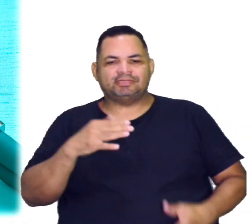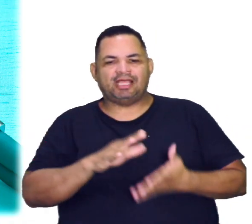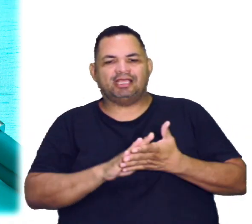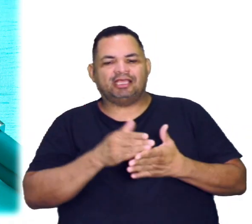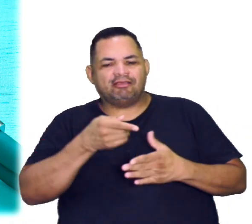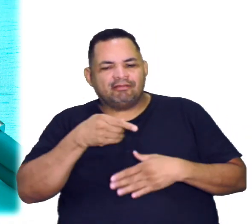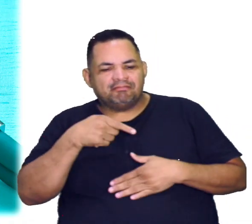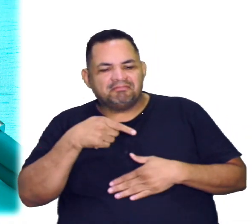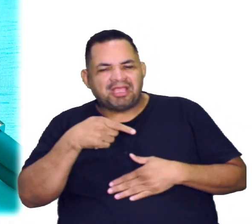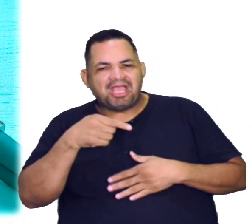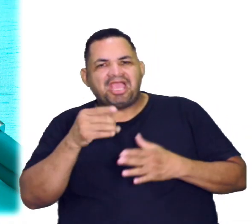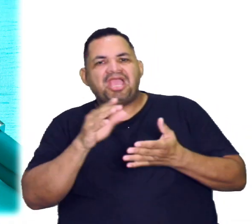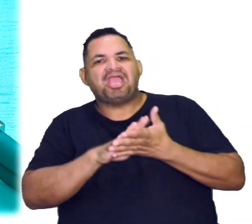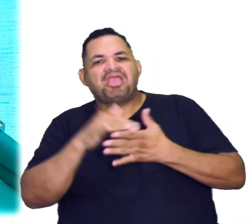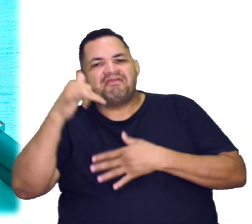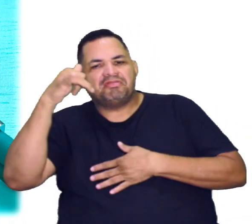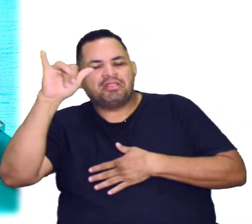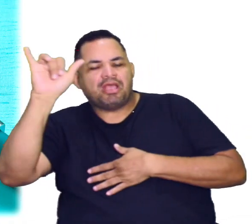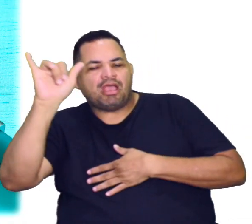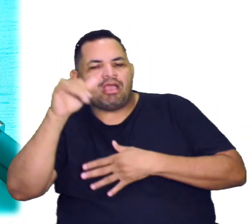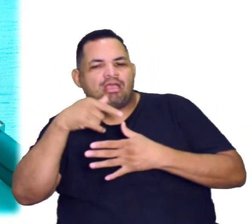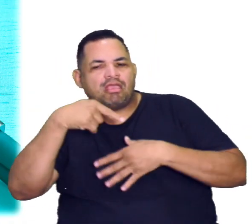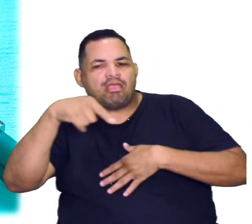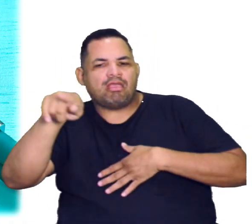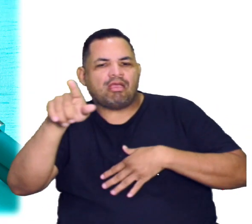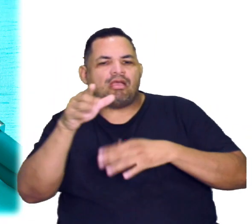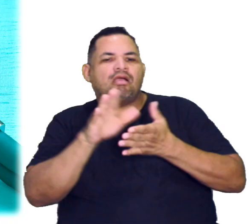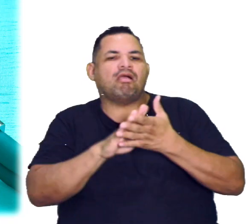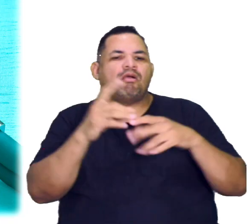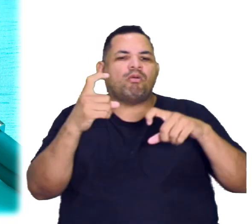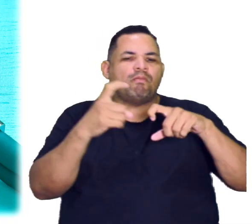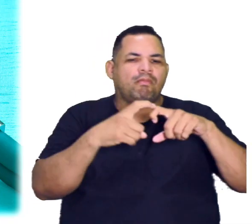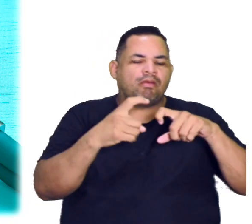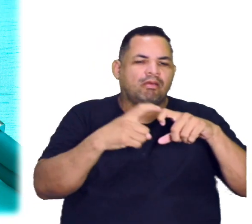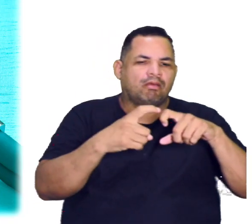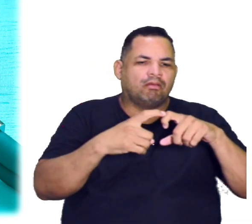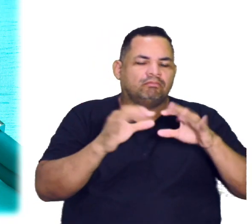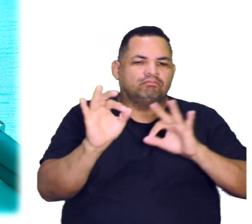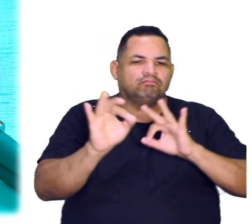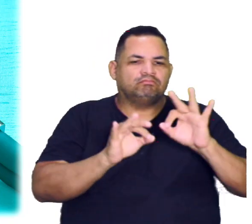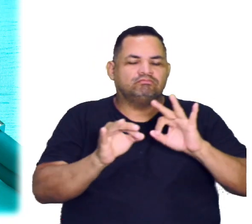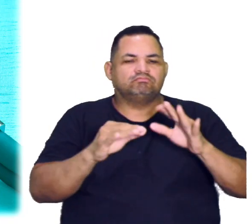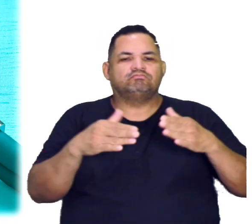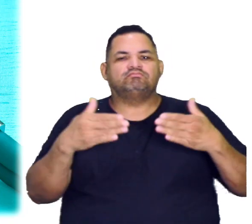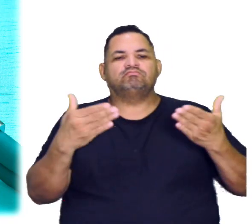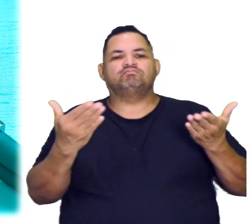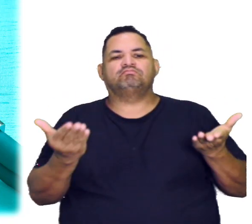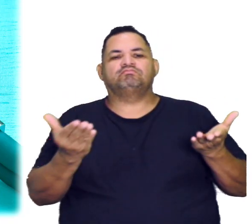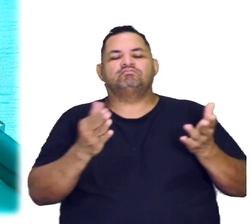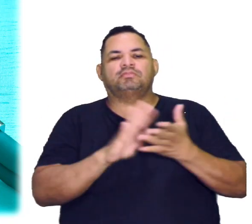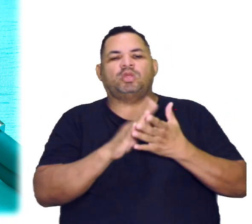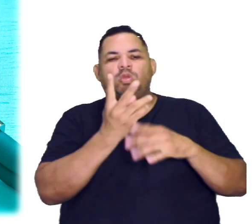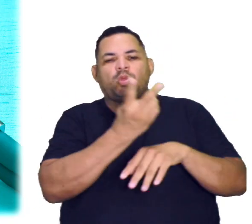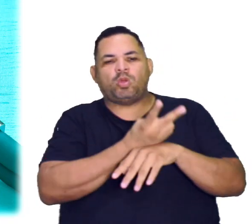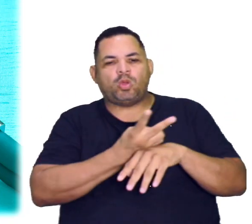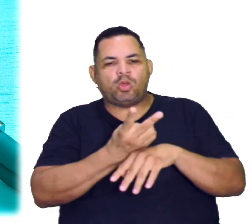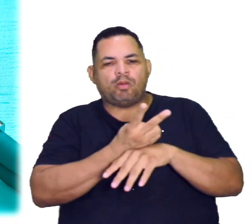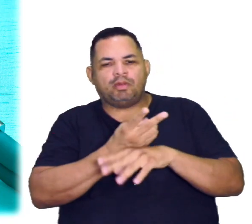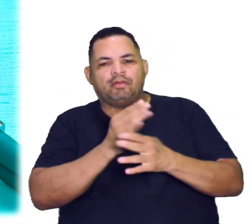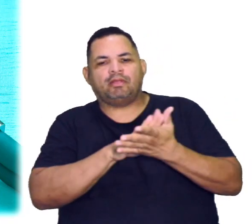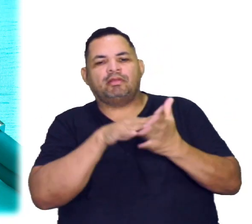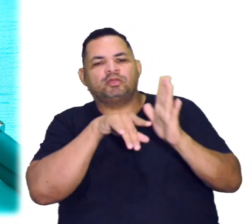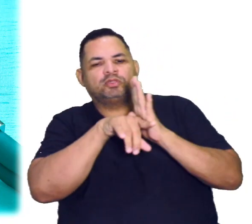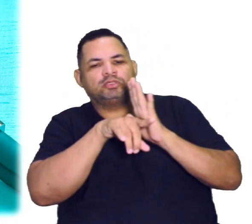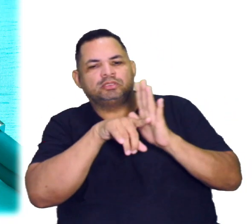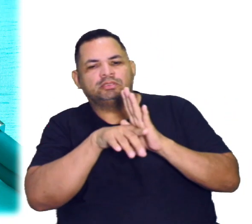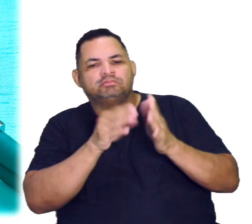para reclamar de diversas situações de doença, né? A gente vai, na maioria das vezes, para buscar fazer um check-up,